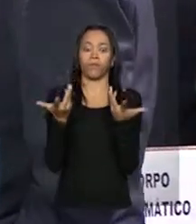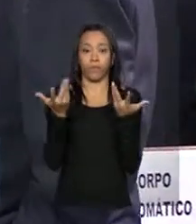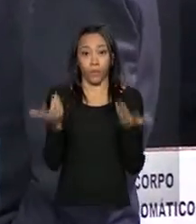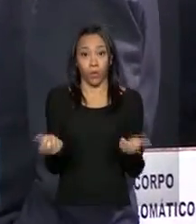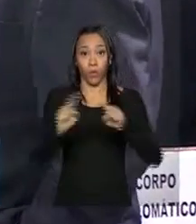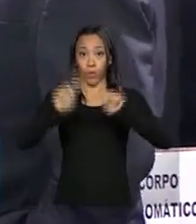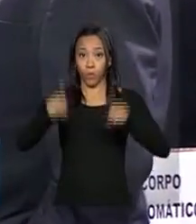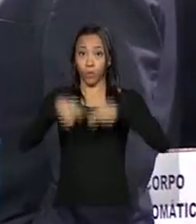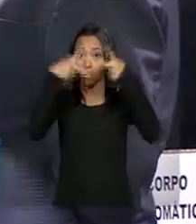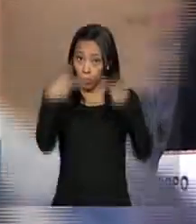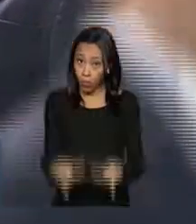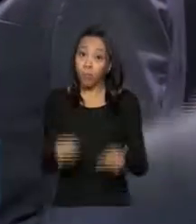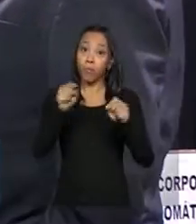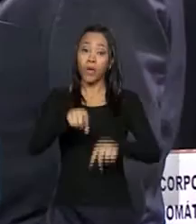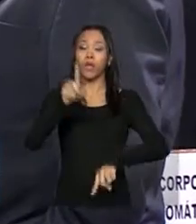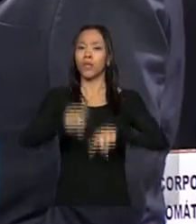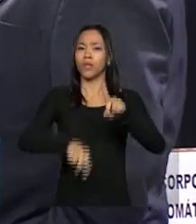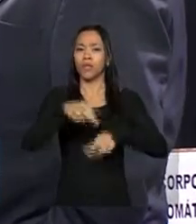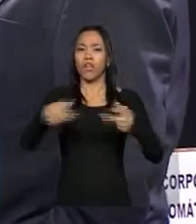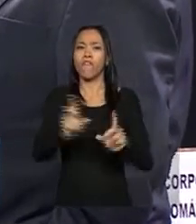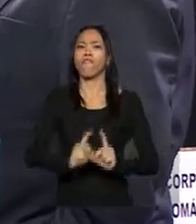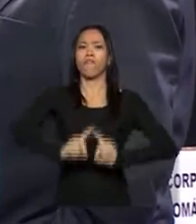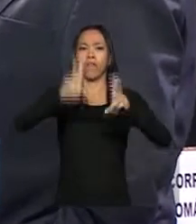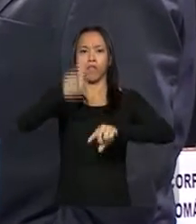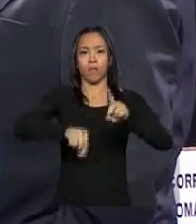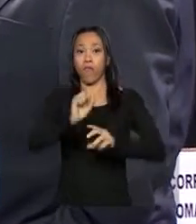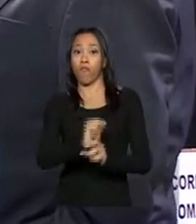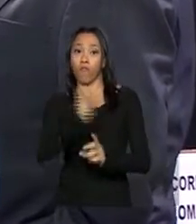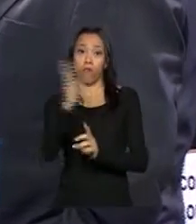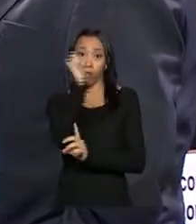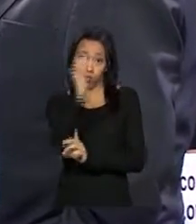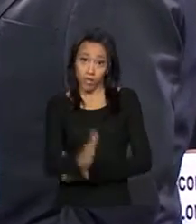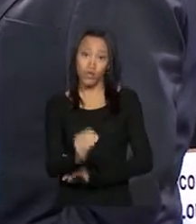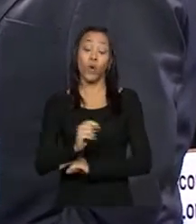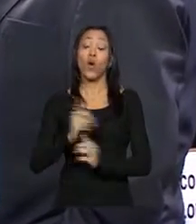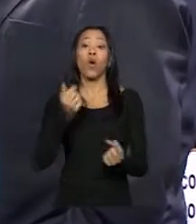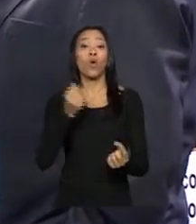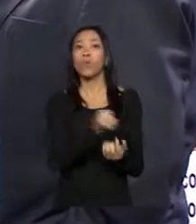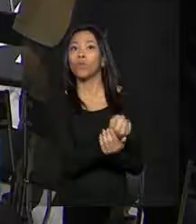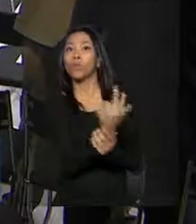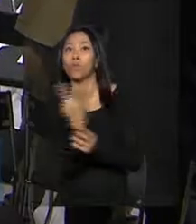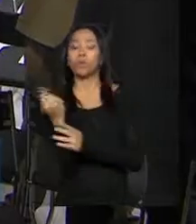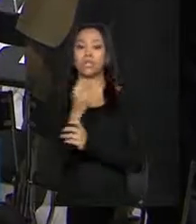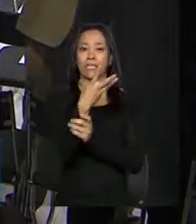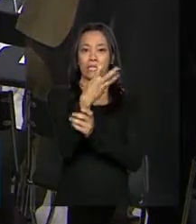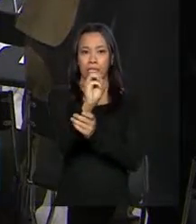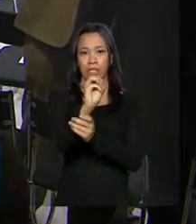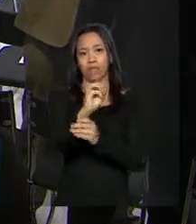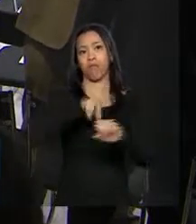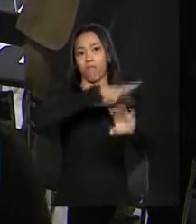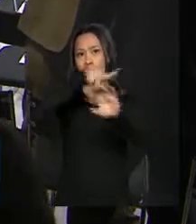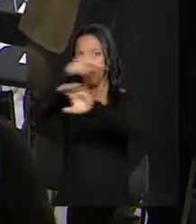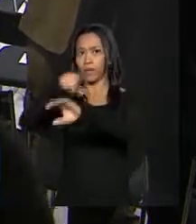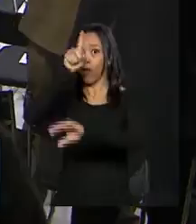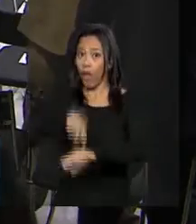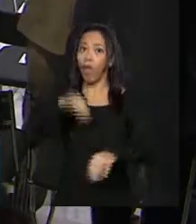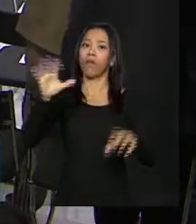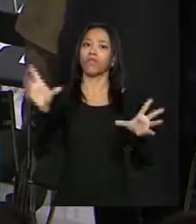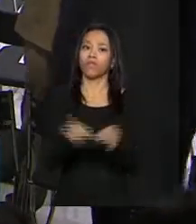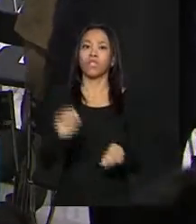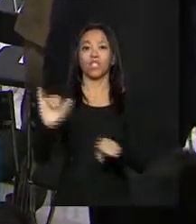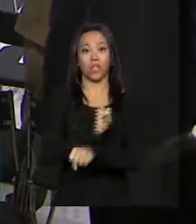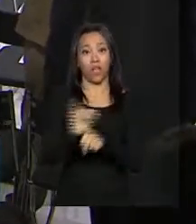Plano Nacional de Exportação pretende atingir cerca de 30 países considerados estratégicos para